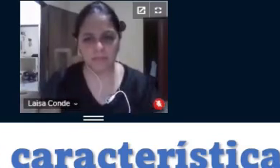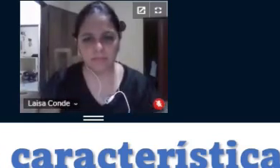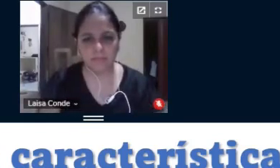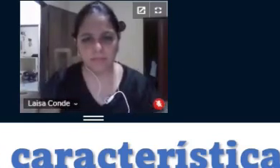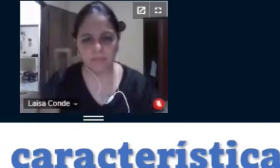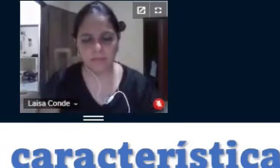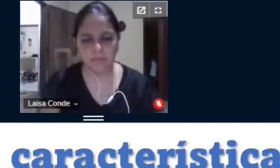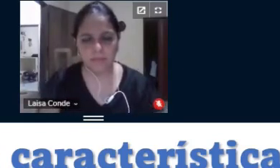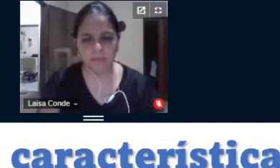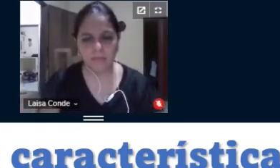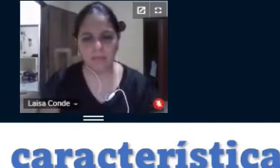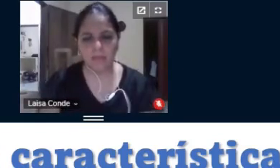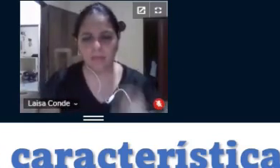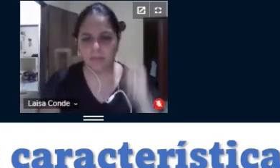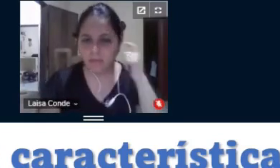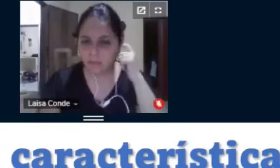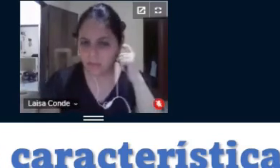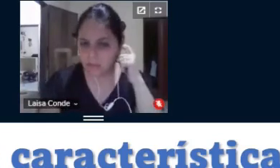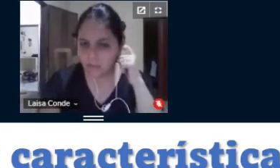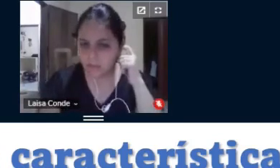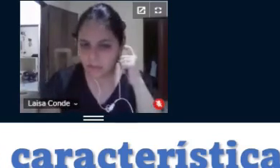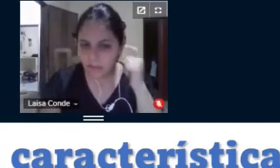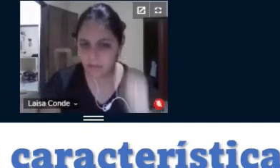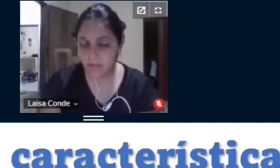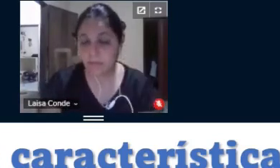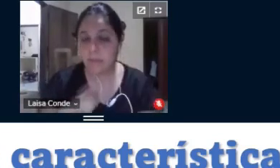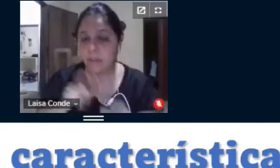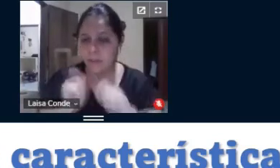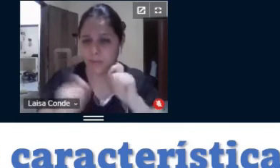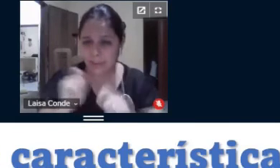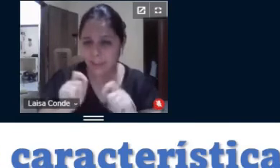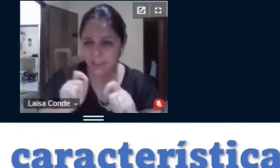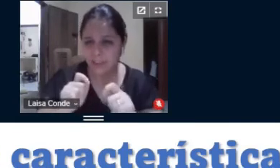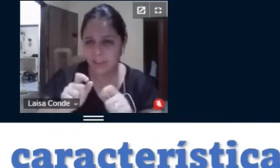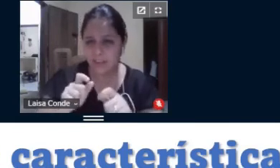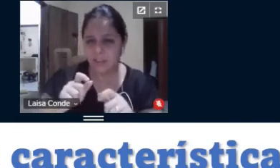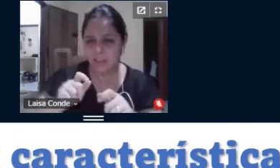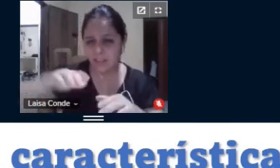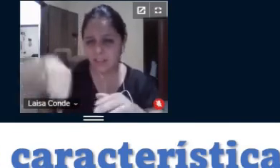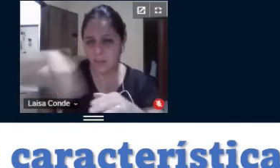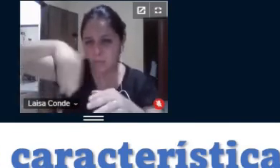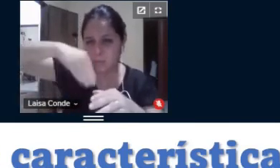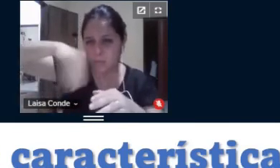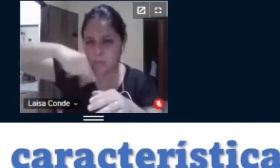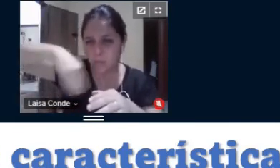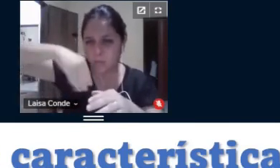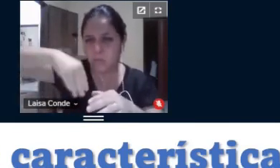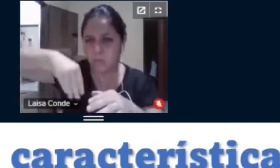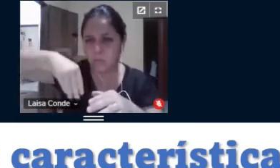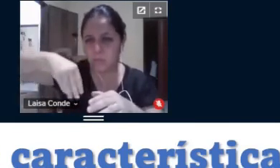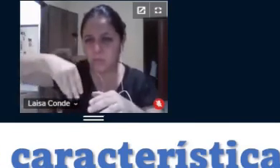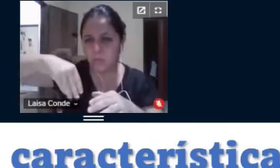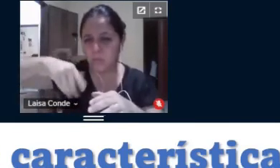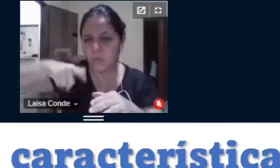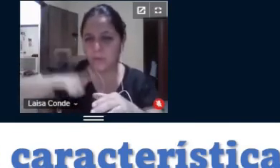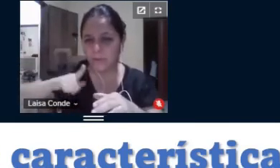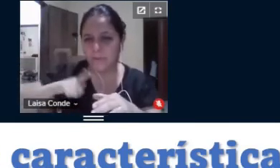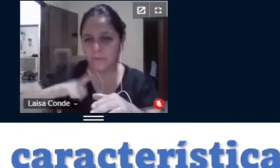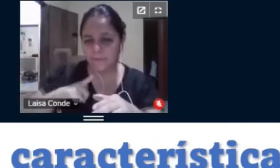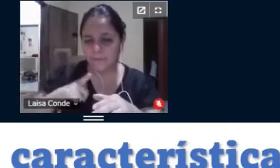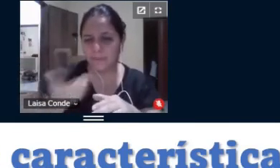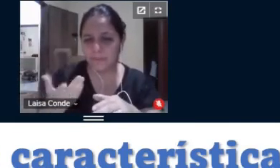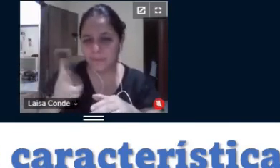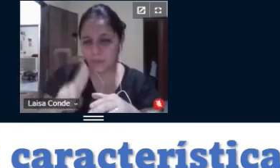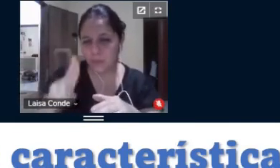tá? A gente tem que garantir que esse líquido, essa tinta que a gente colocou, tá?